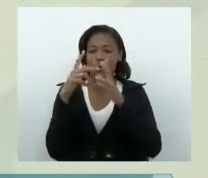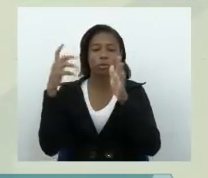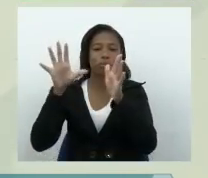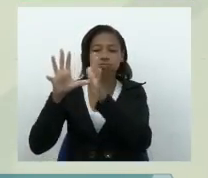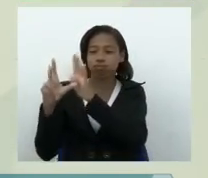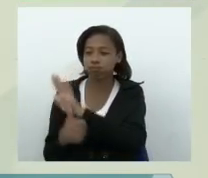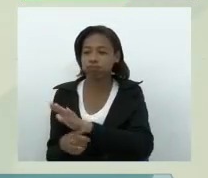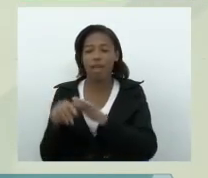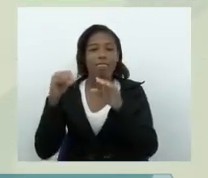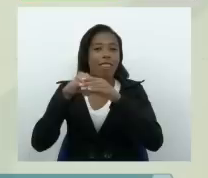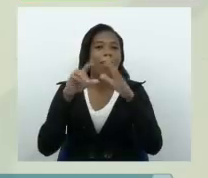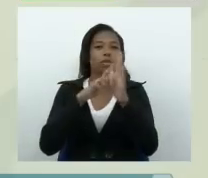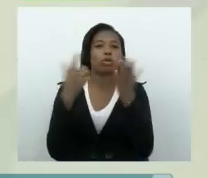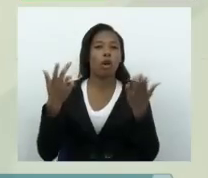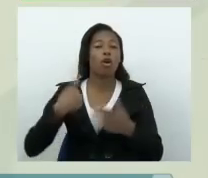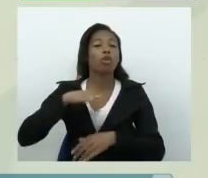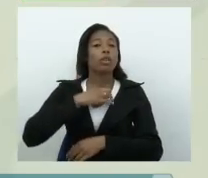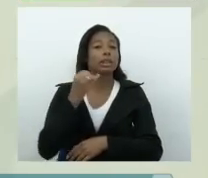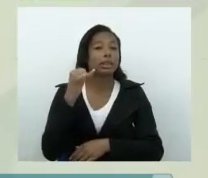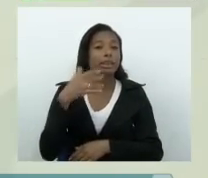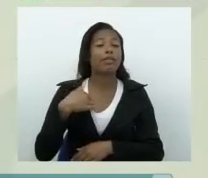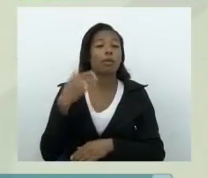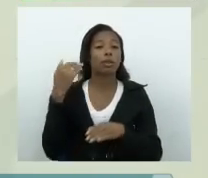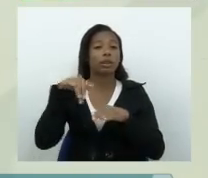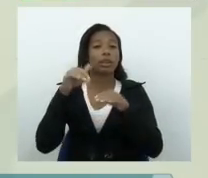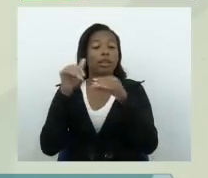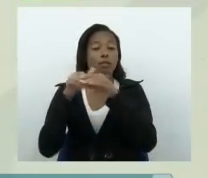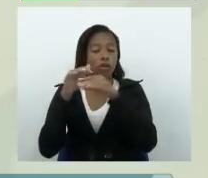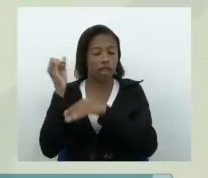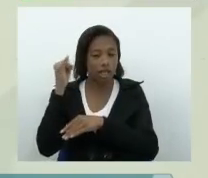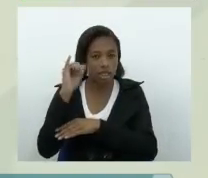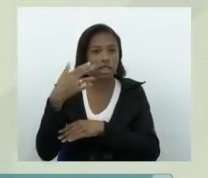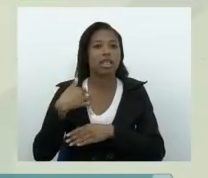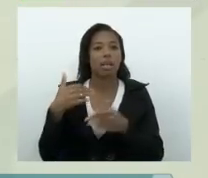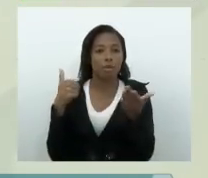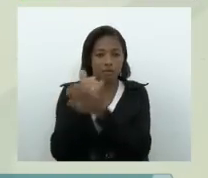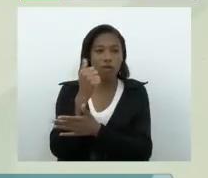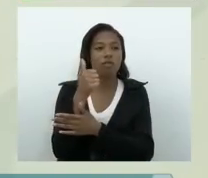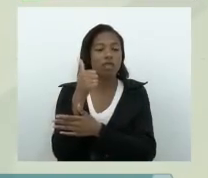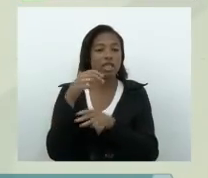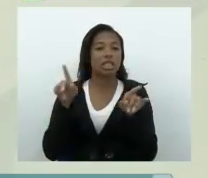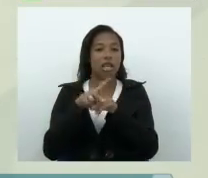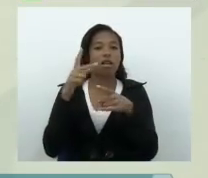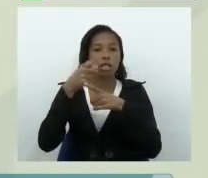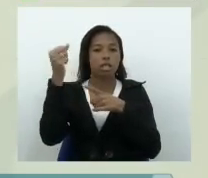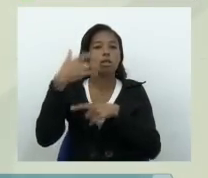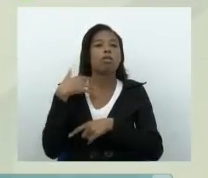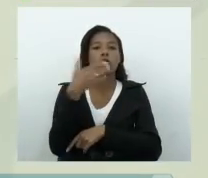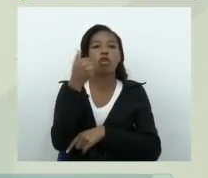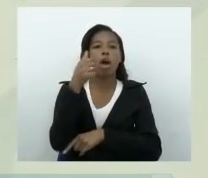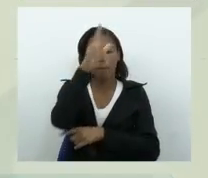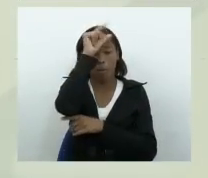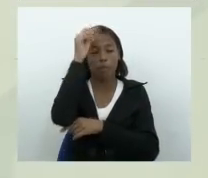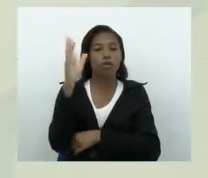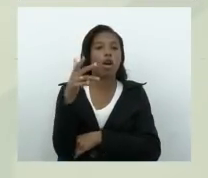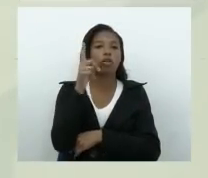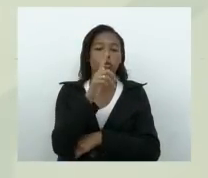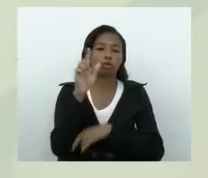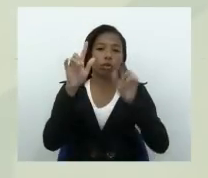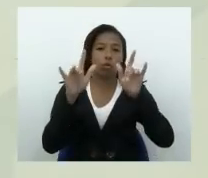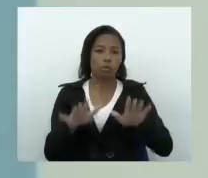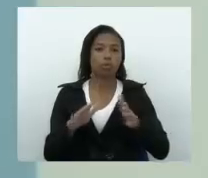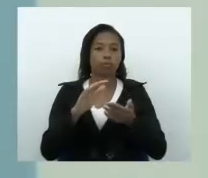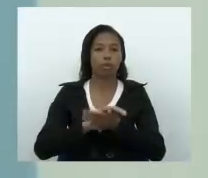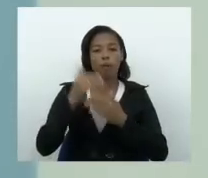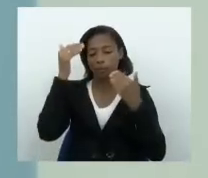aos jornais. Nós vamos para o segundo turno e vamos ganhar a eleição. Serei o melhor prefeito que Guarulhos já teve.